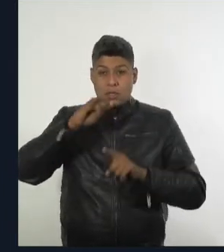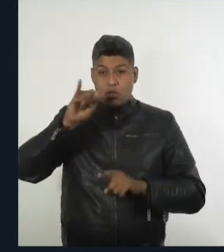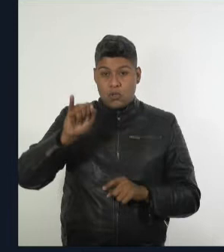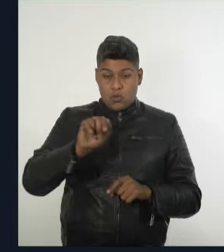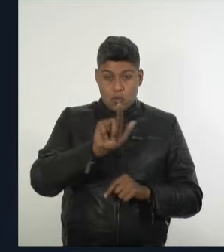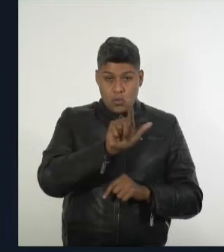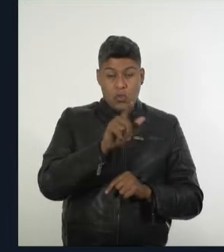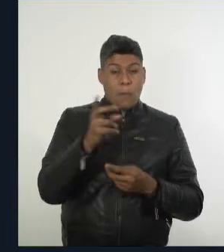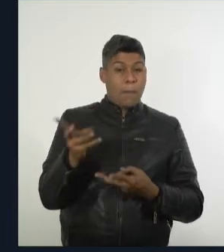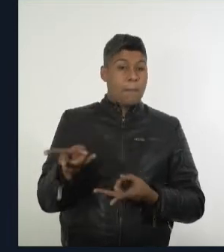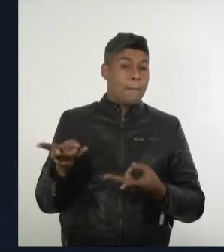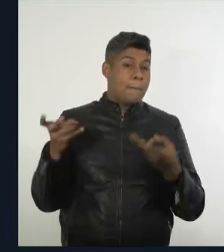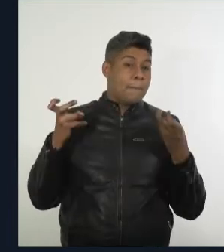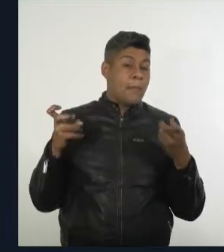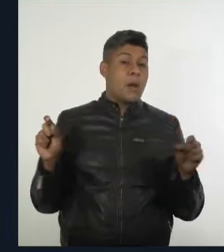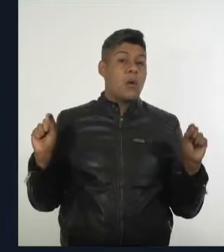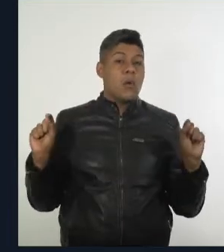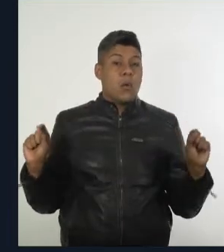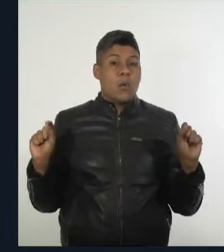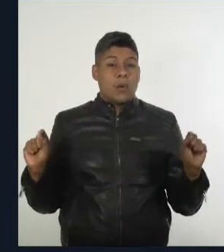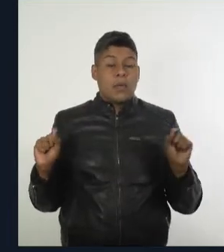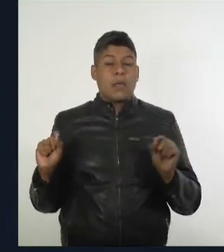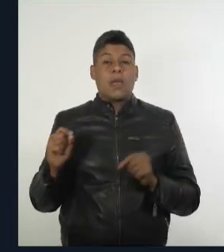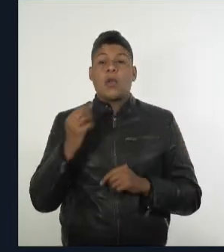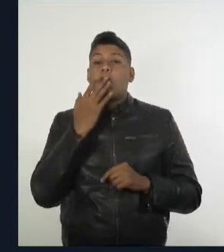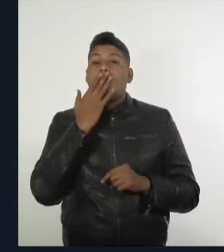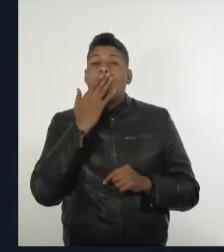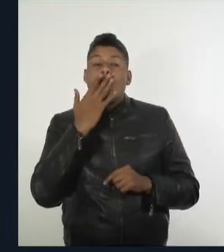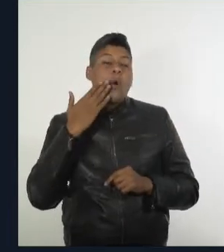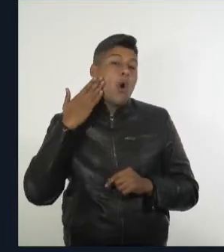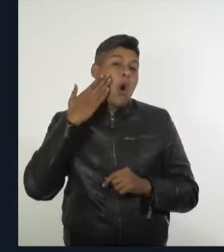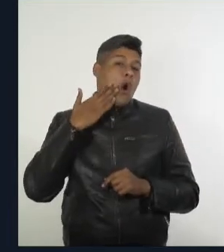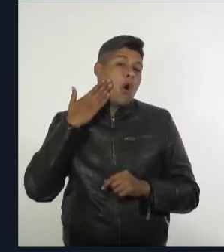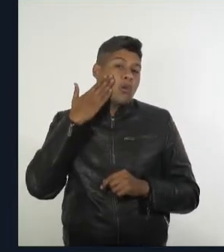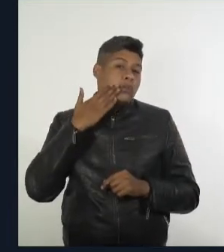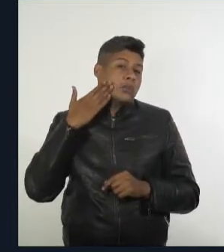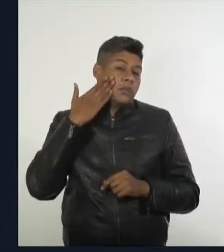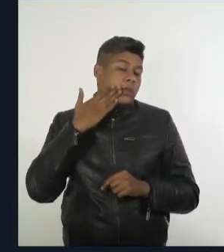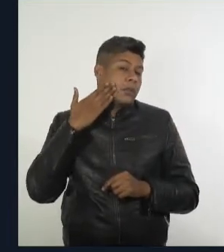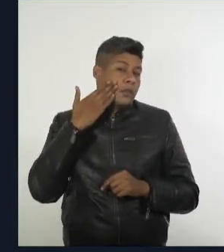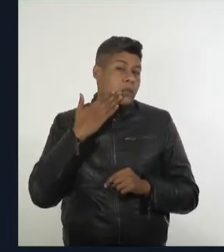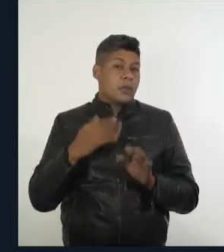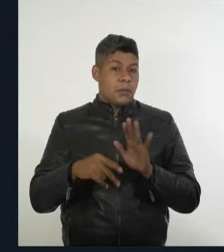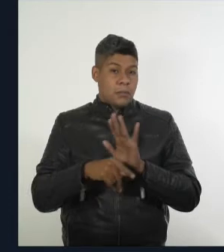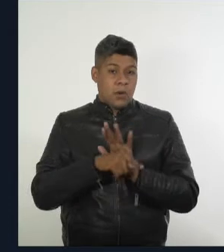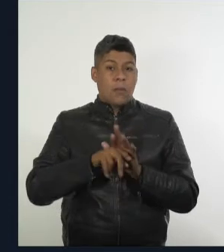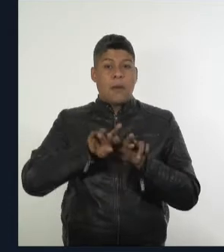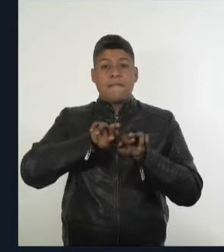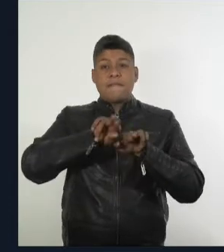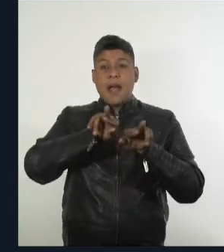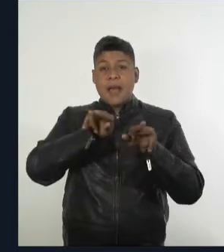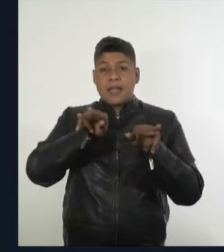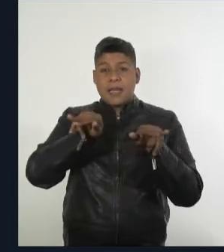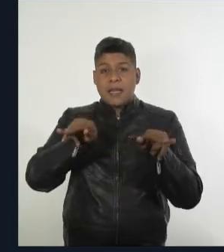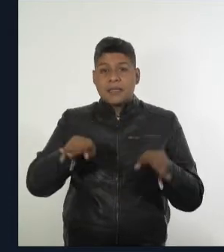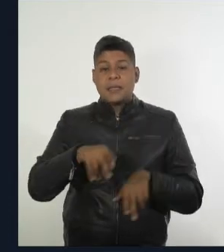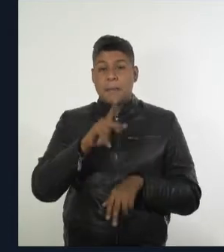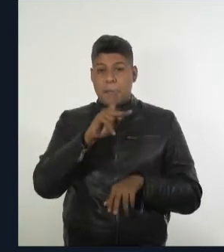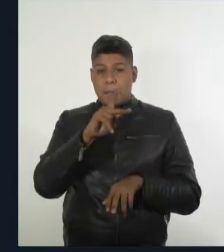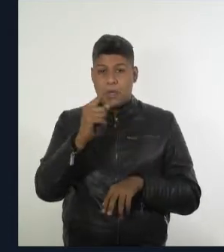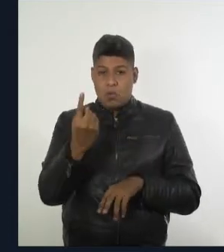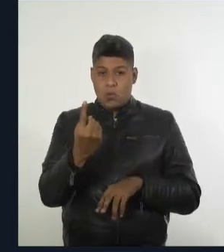para se perceber, o pintado em rosa é a prevalência da variante